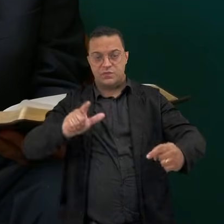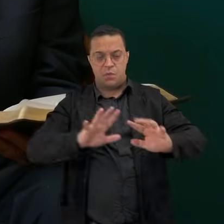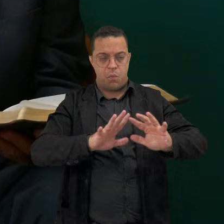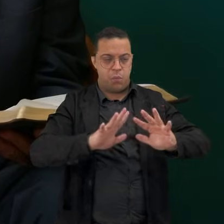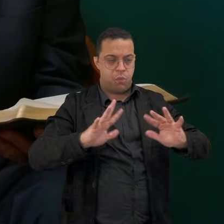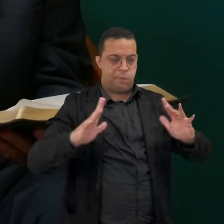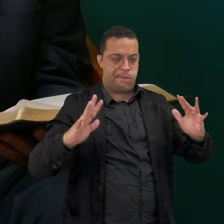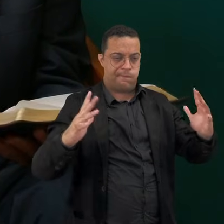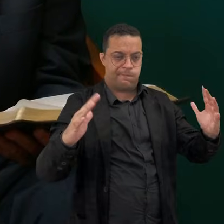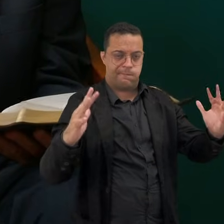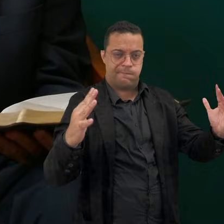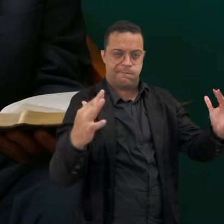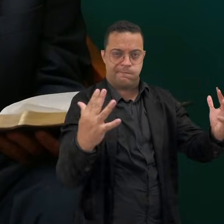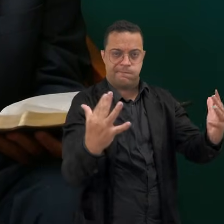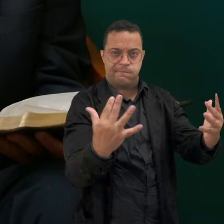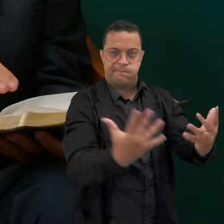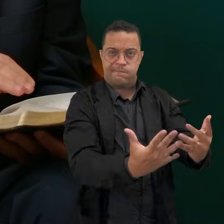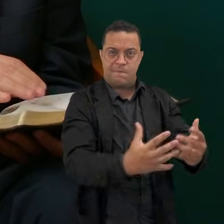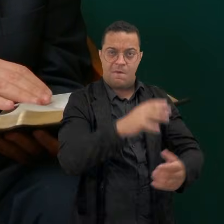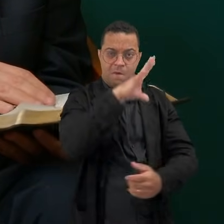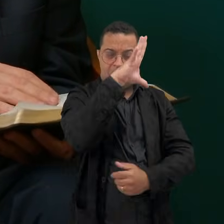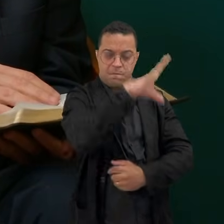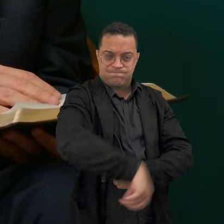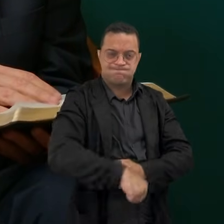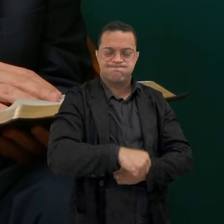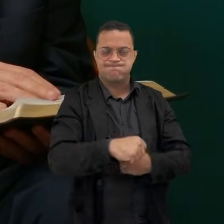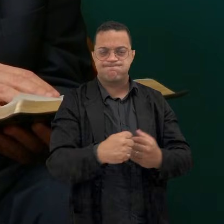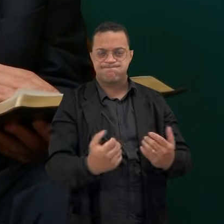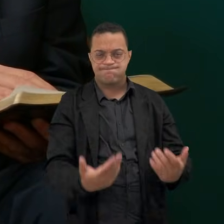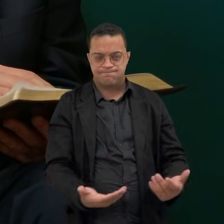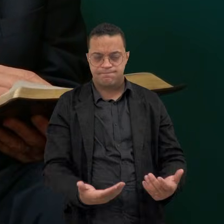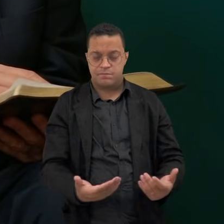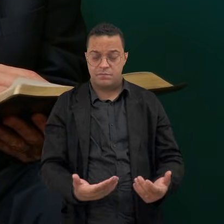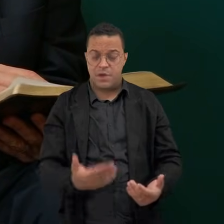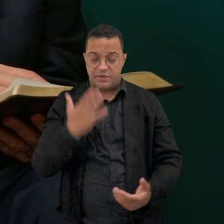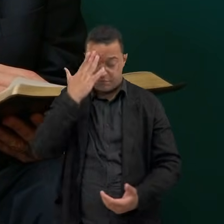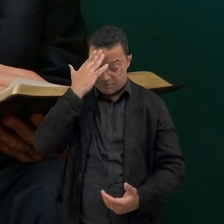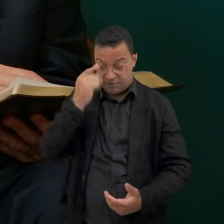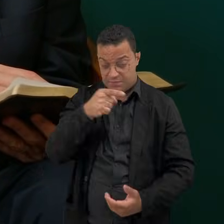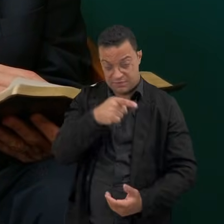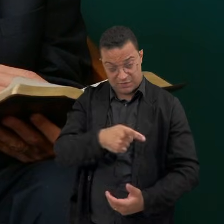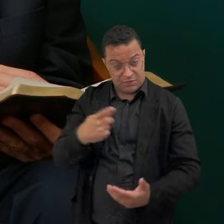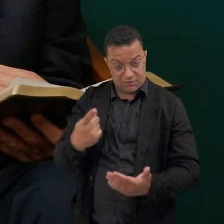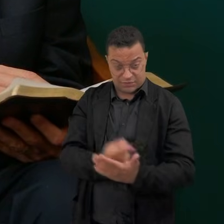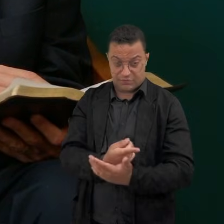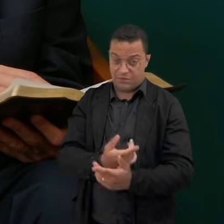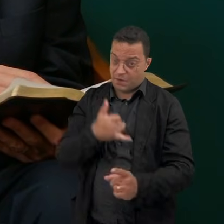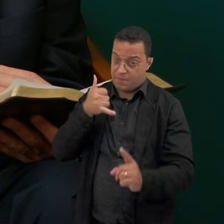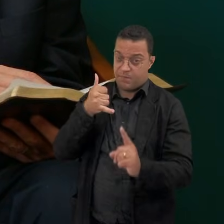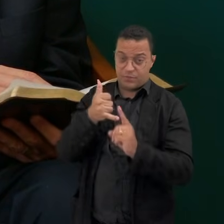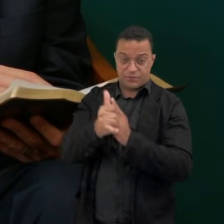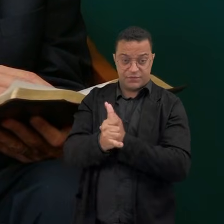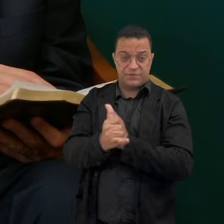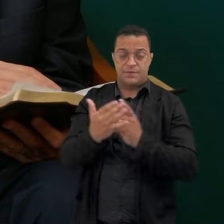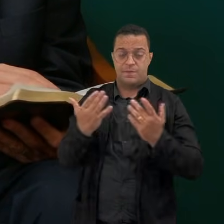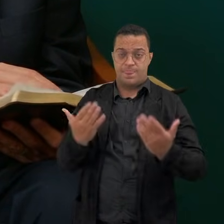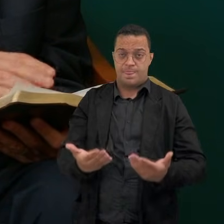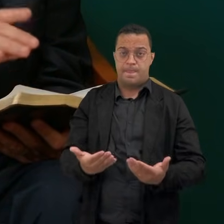Jerusalém. E nós vemos que a palavra ela é profética. Isso na época do imperador